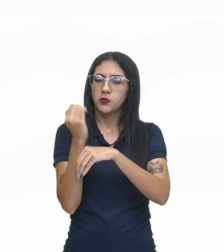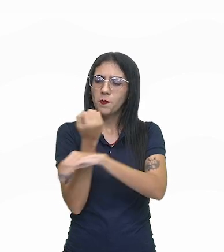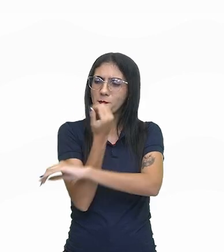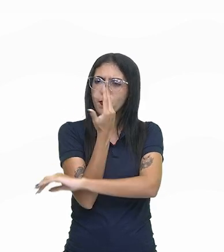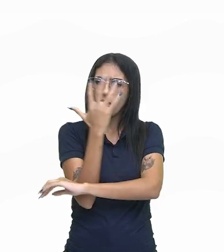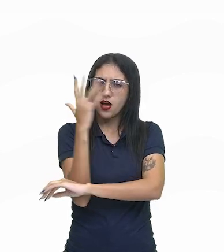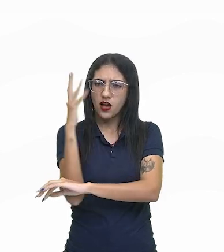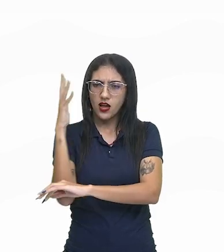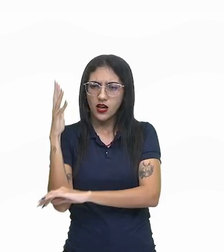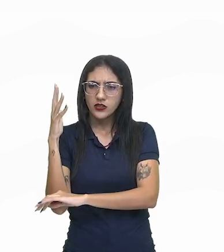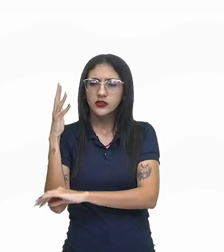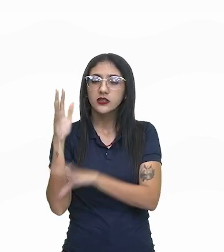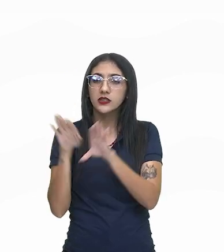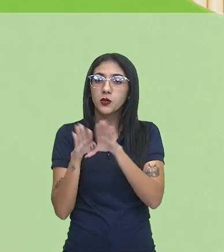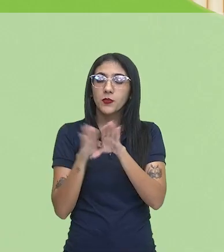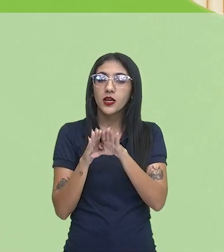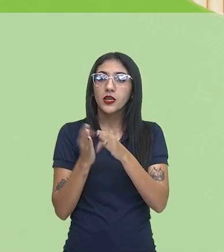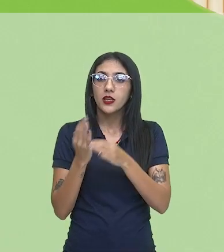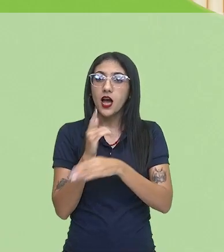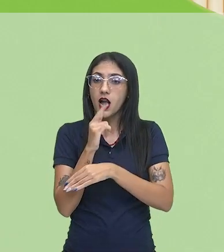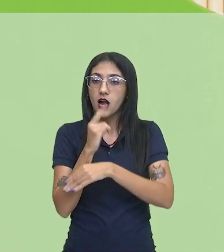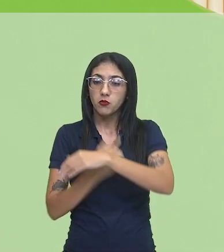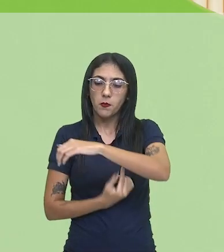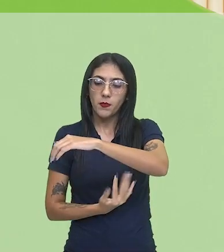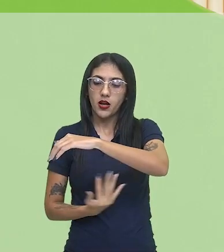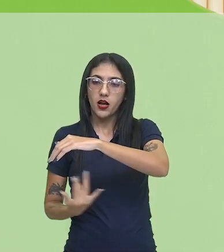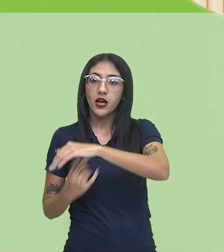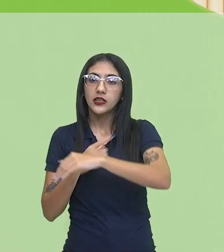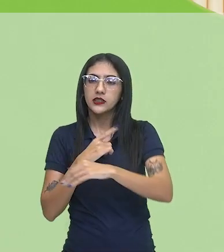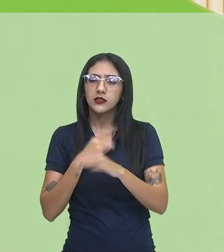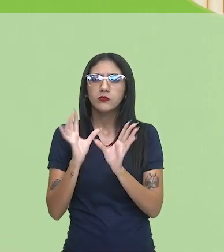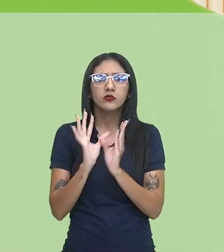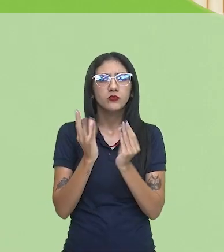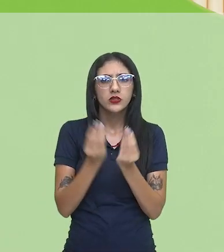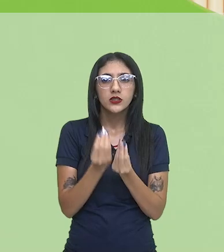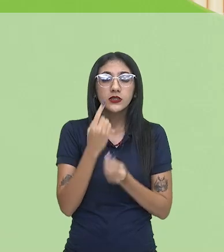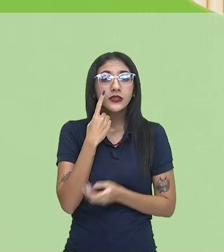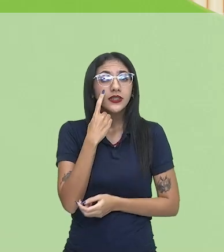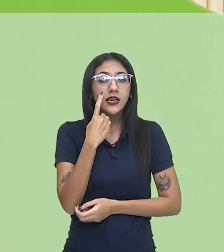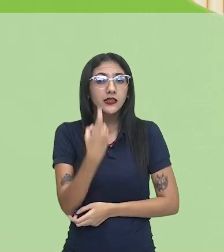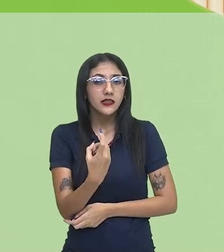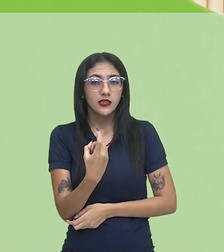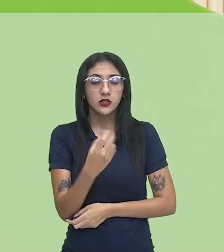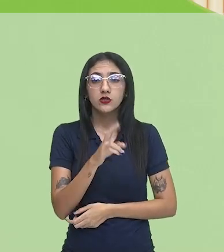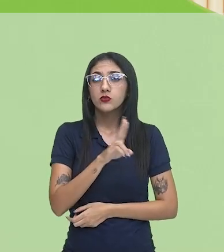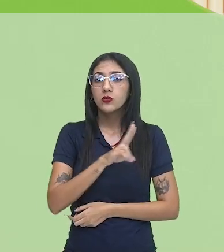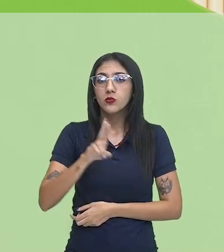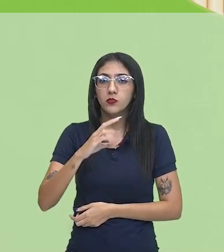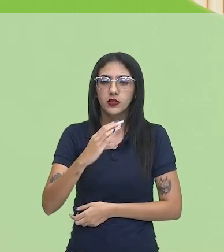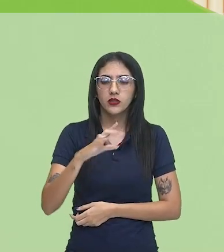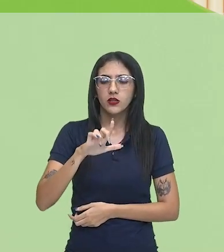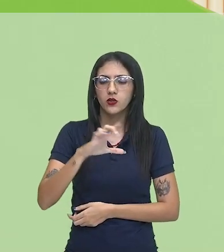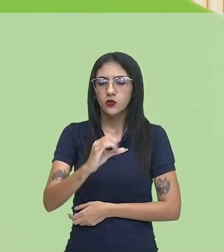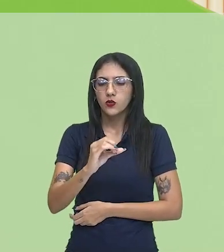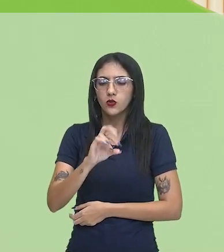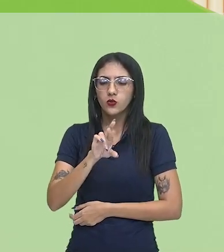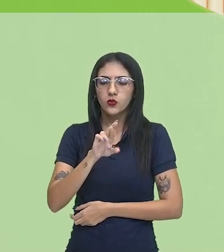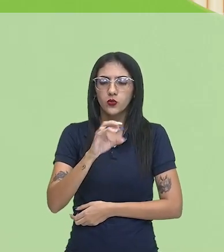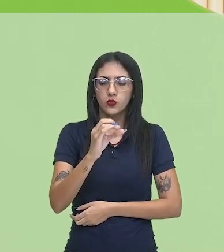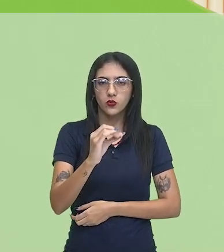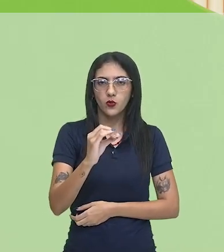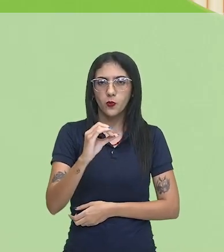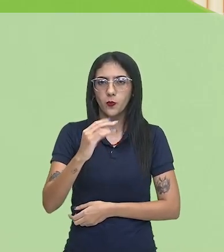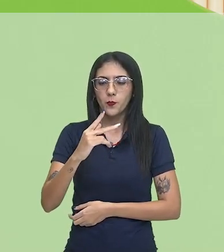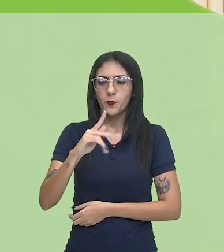nós temos uma estrutura bem interessante chamada cloroplasto. Então, o cloroplasto, ele,